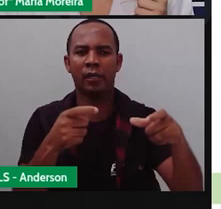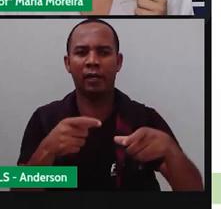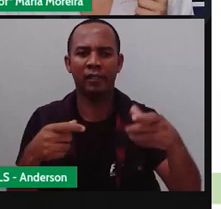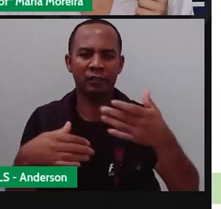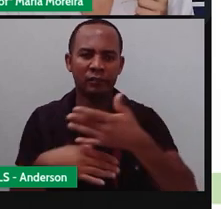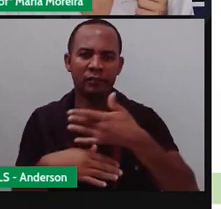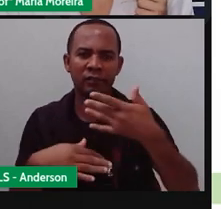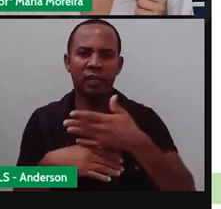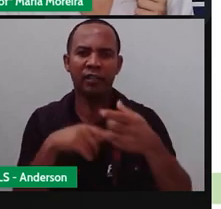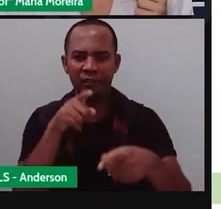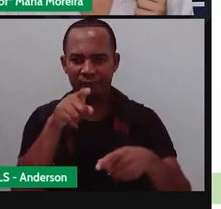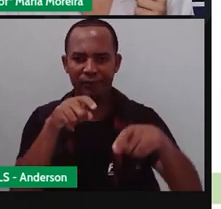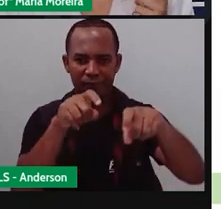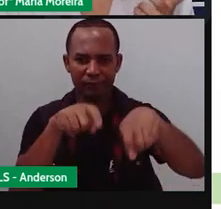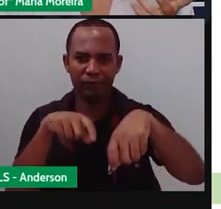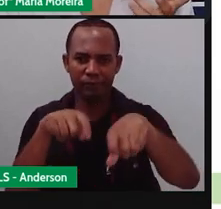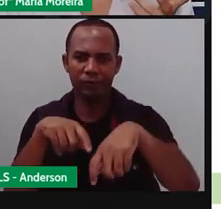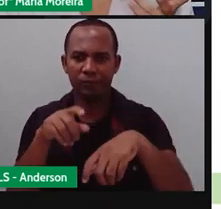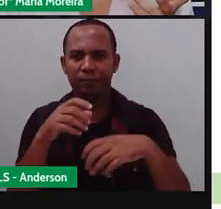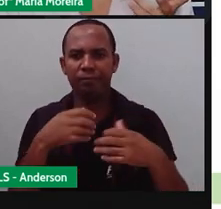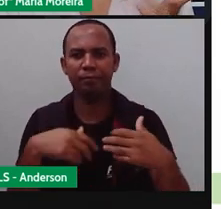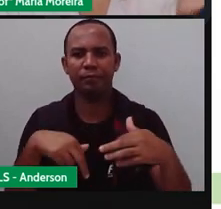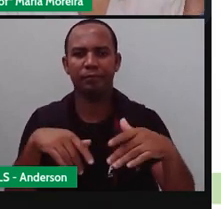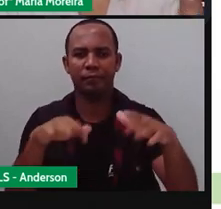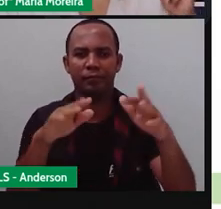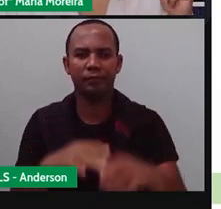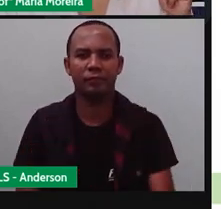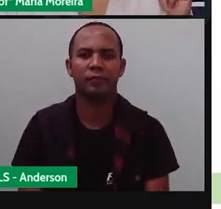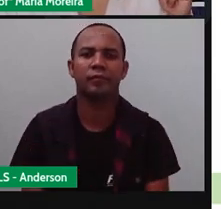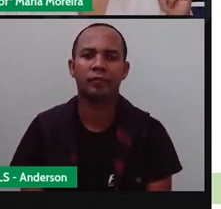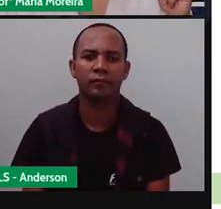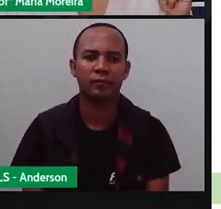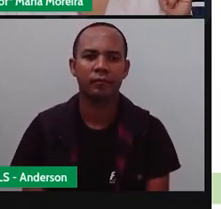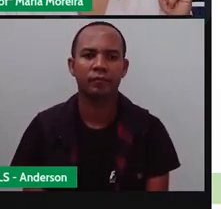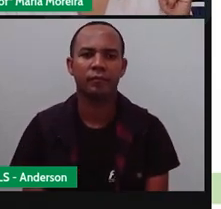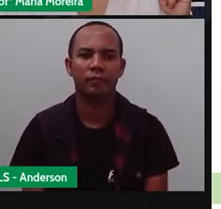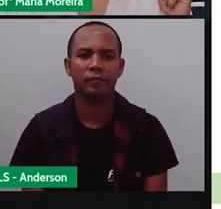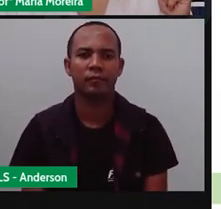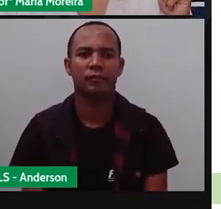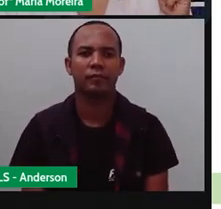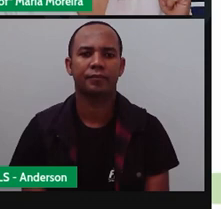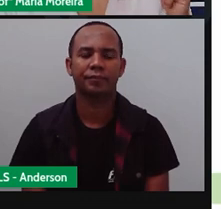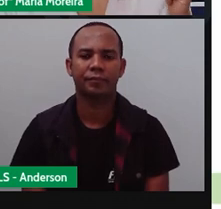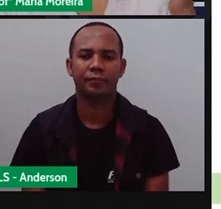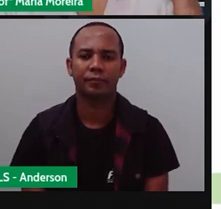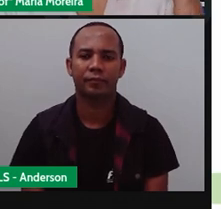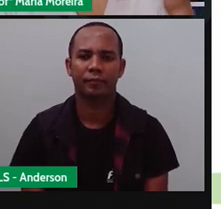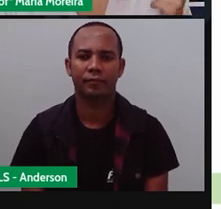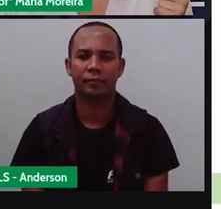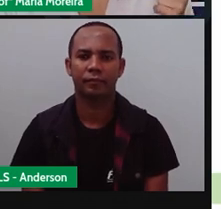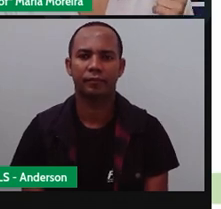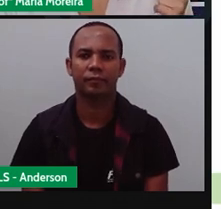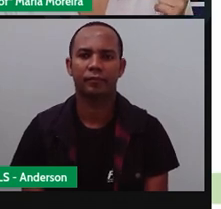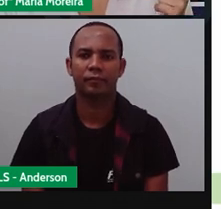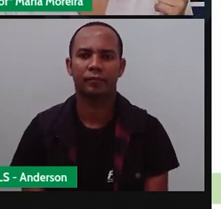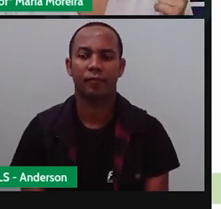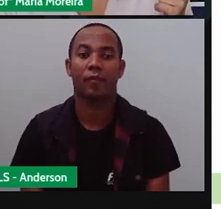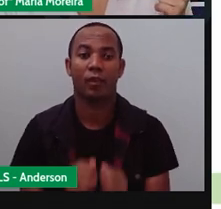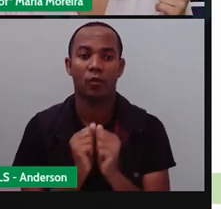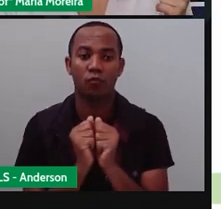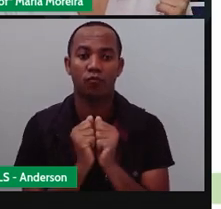vamos lá para o Maria Anderson e o terceiro ano aqui em Feira de Santana né